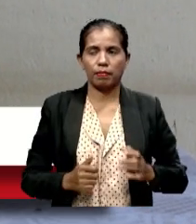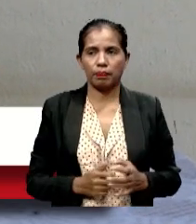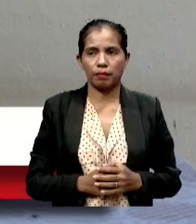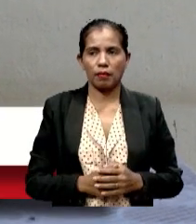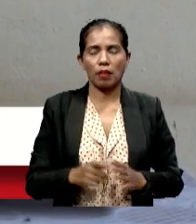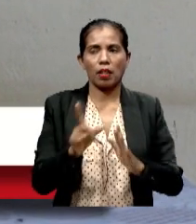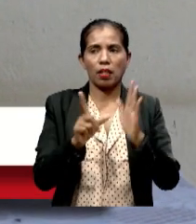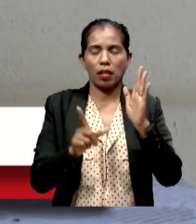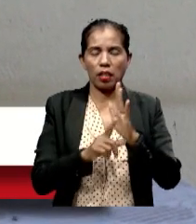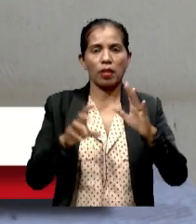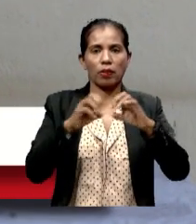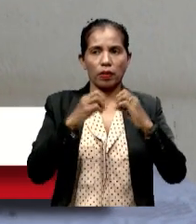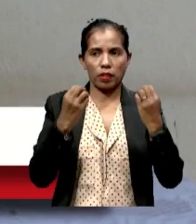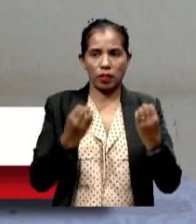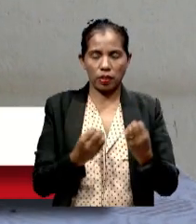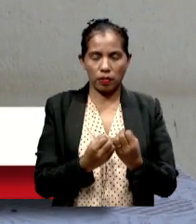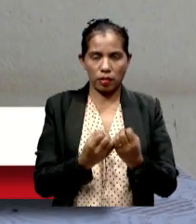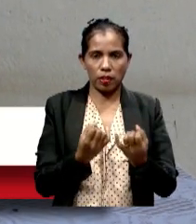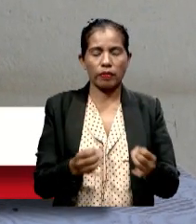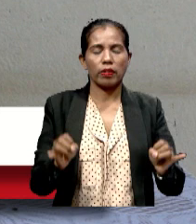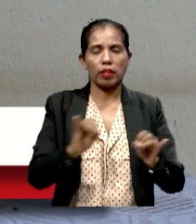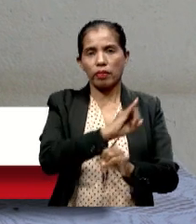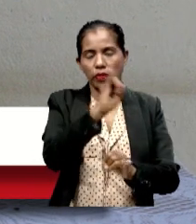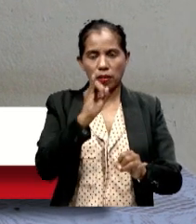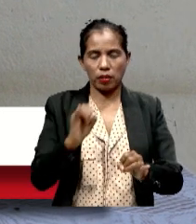le organisasi investigasi kriminal